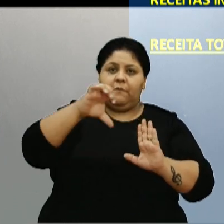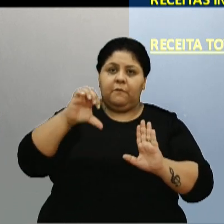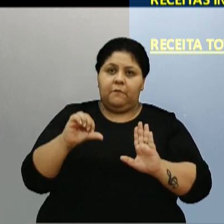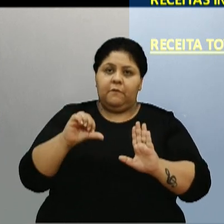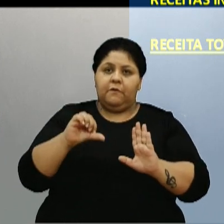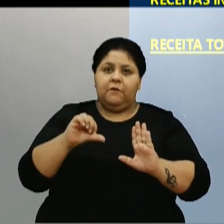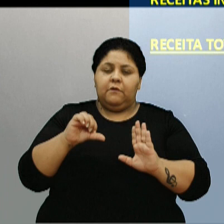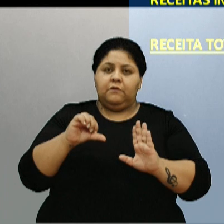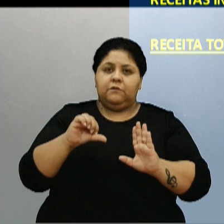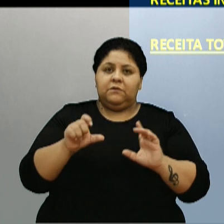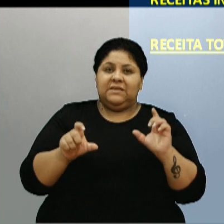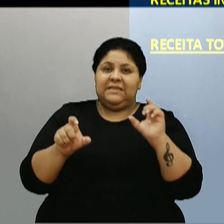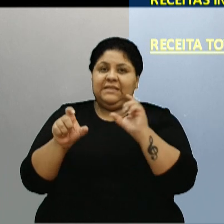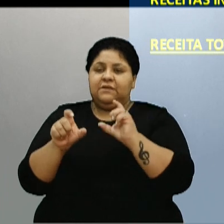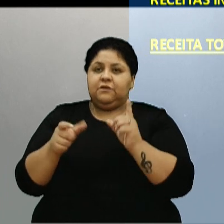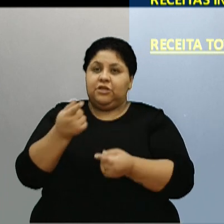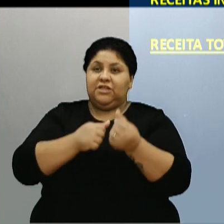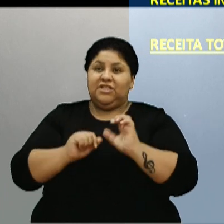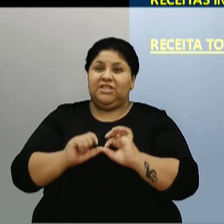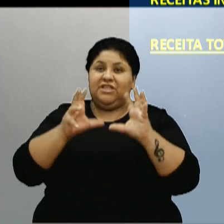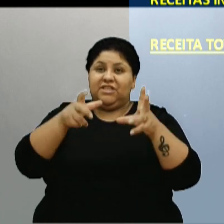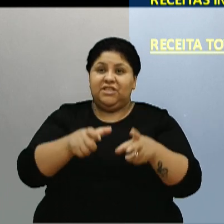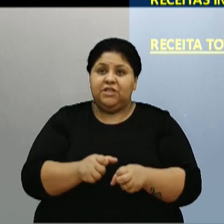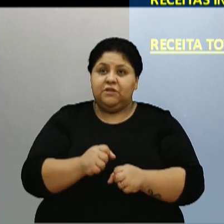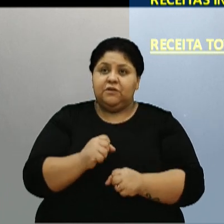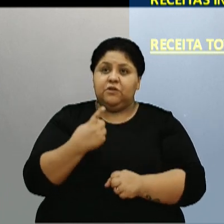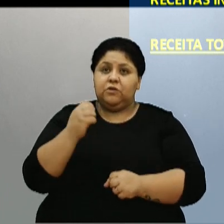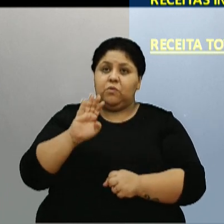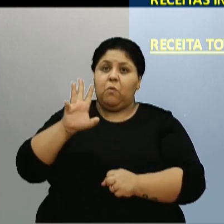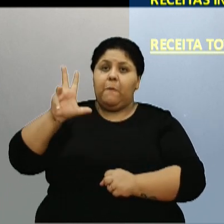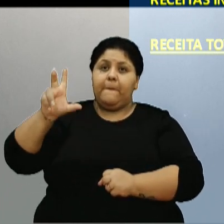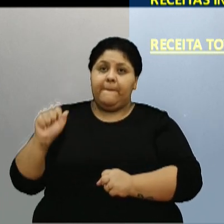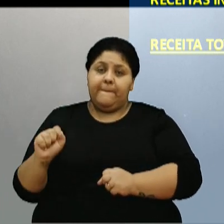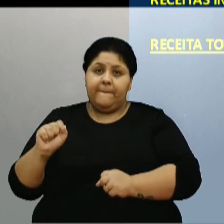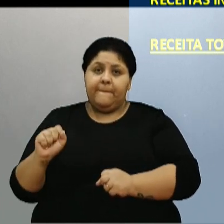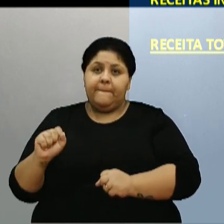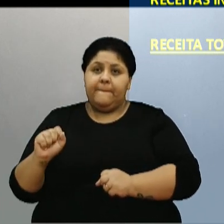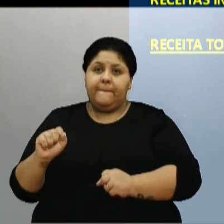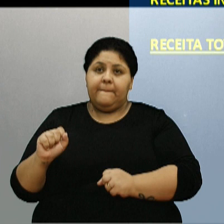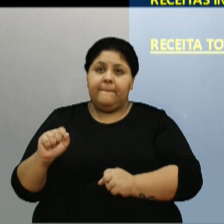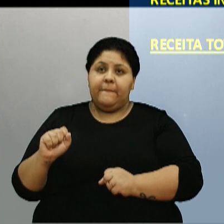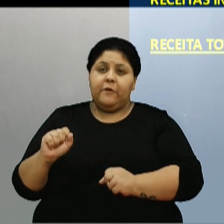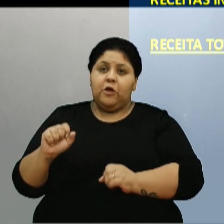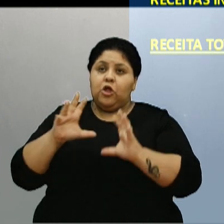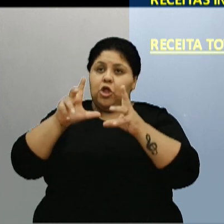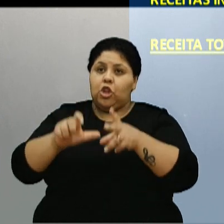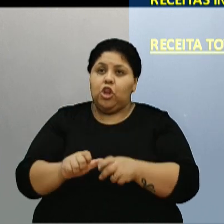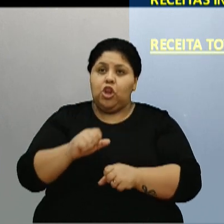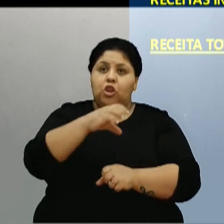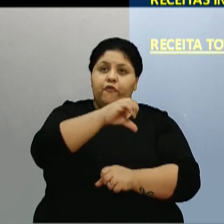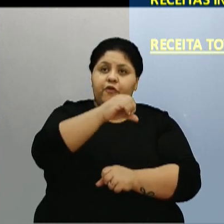615. Receita total, 1 bi 120. E a despesa líquida total,